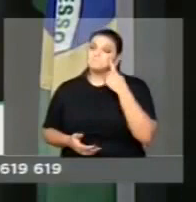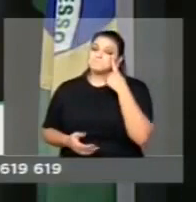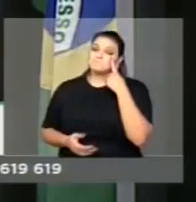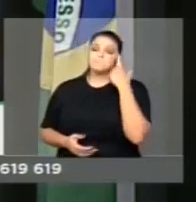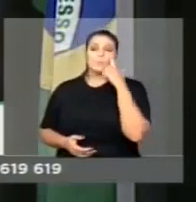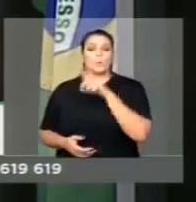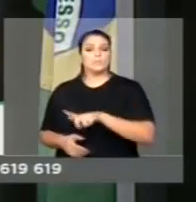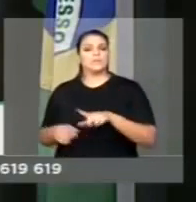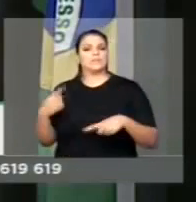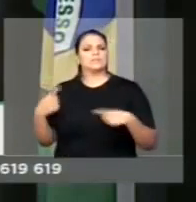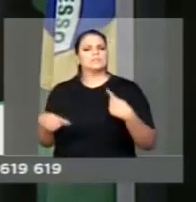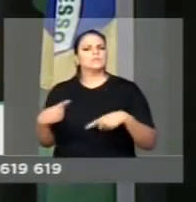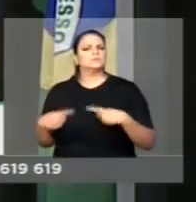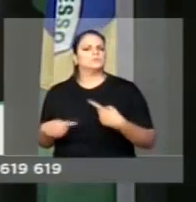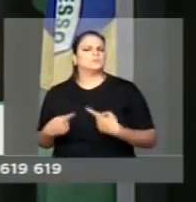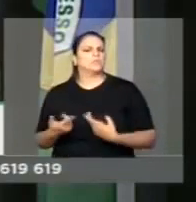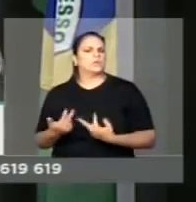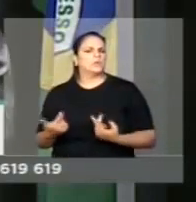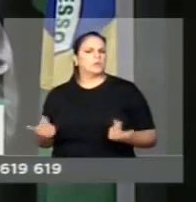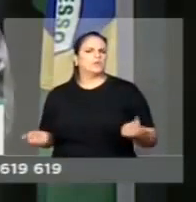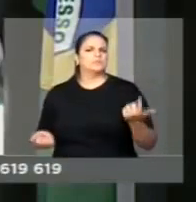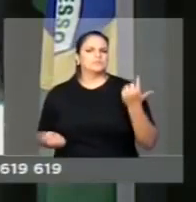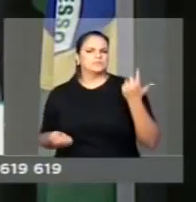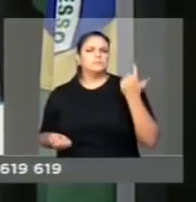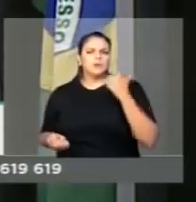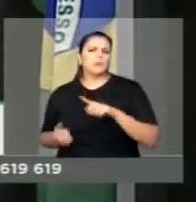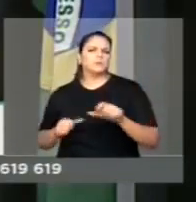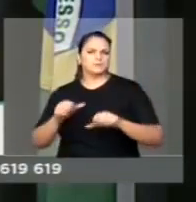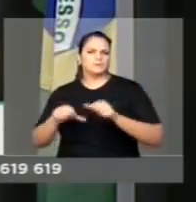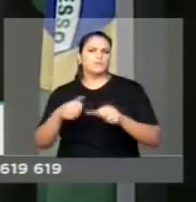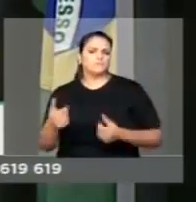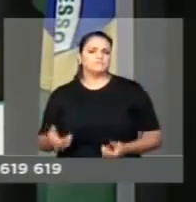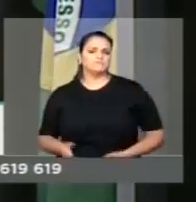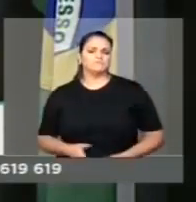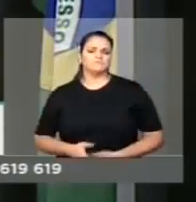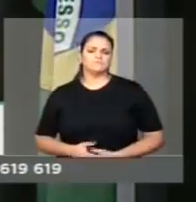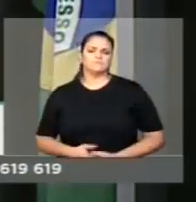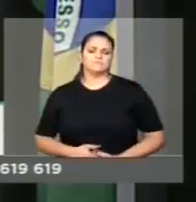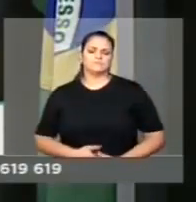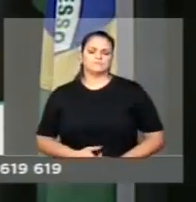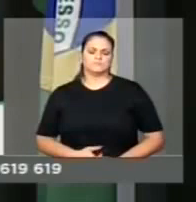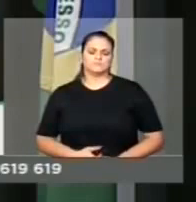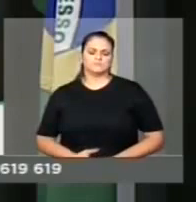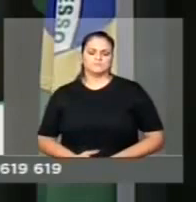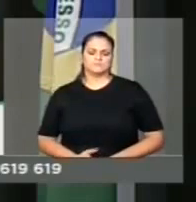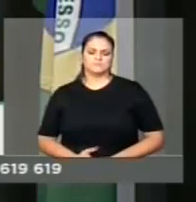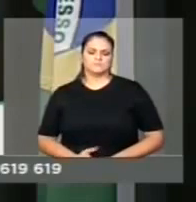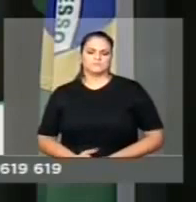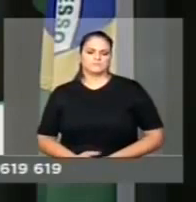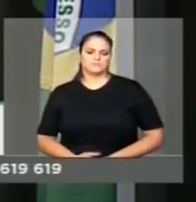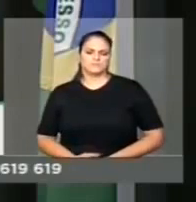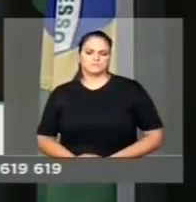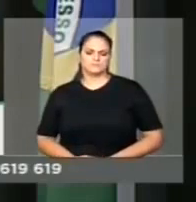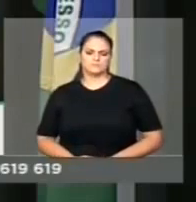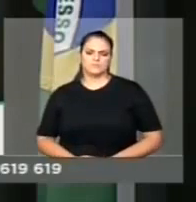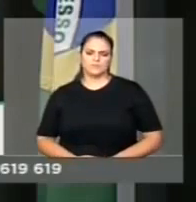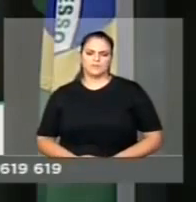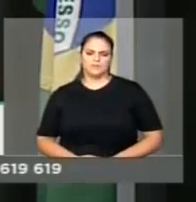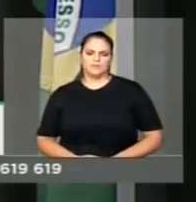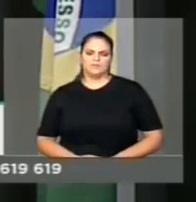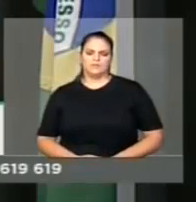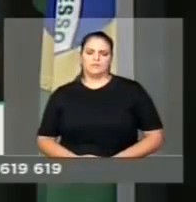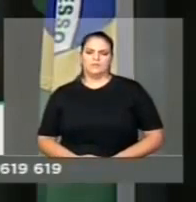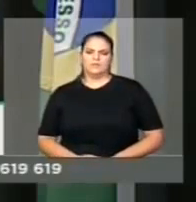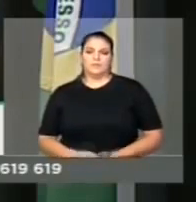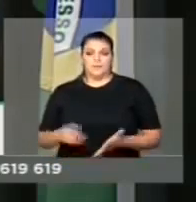estar discutindo uma agenda positiva de reformas. Começo a dizer que o erro matriz